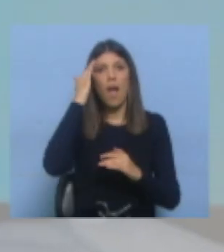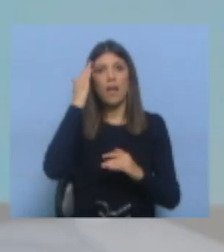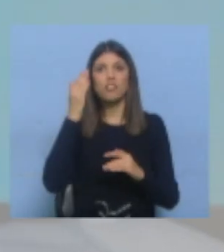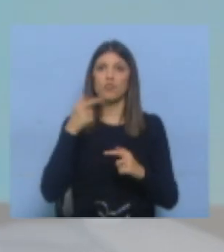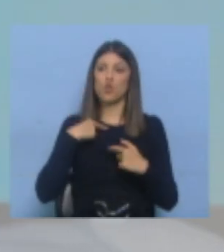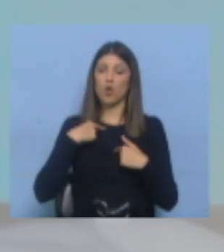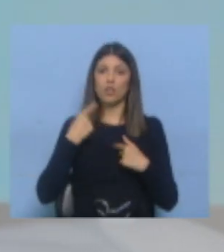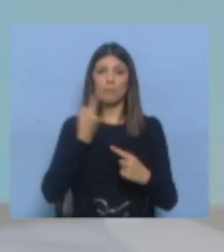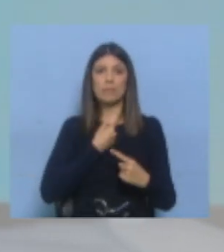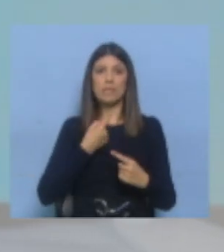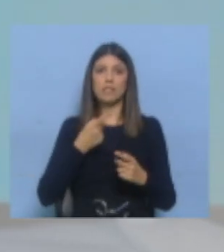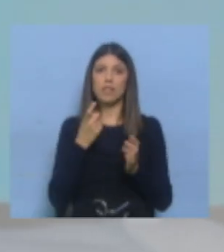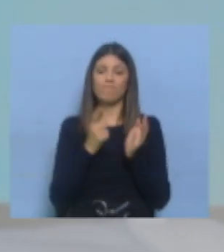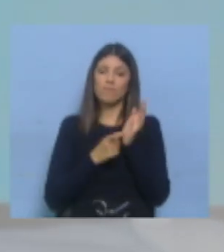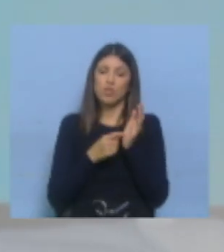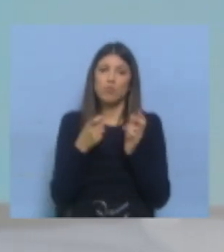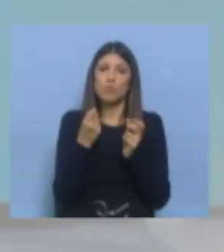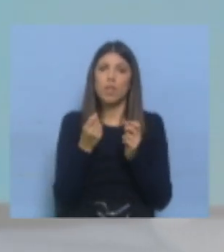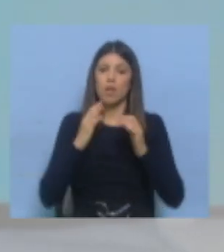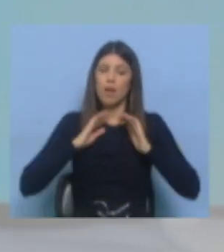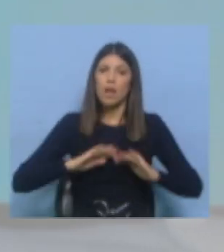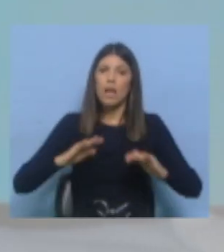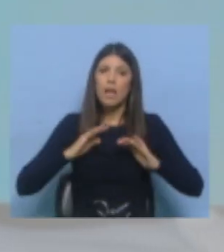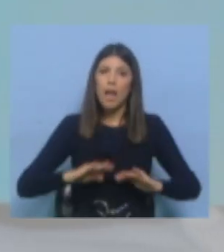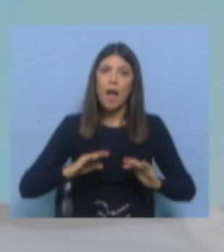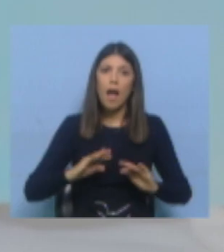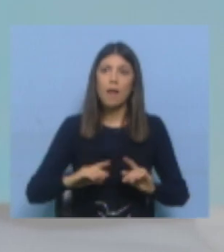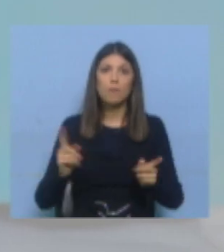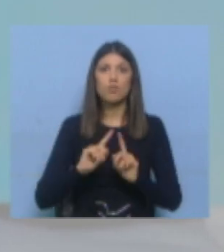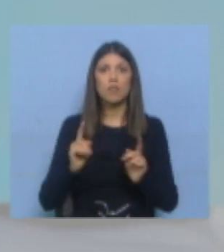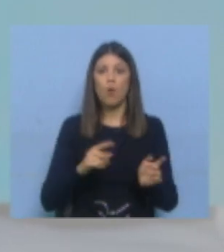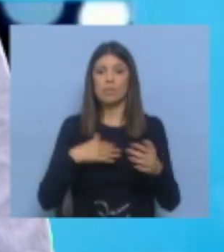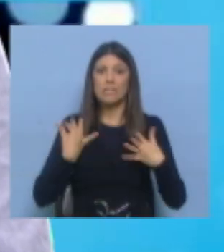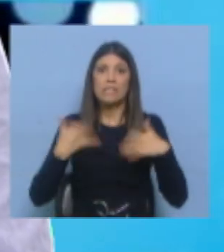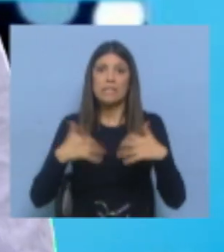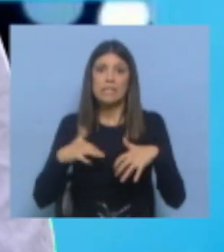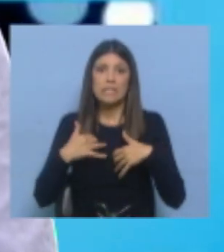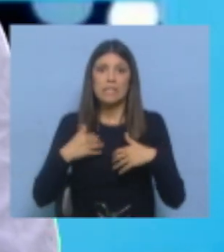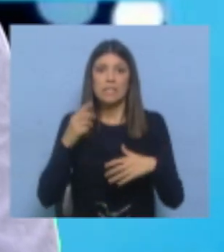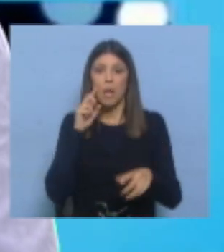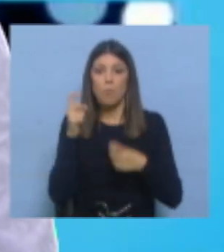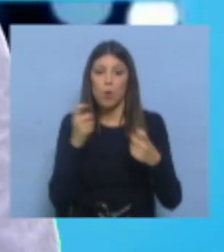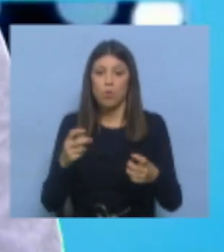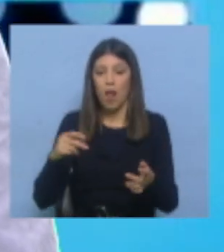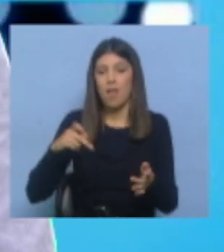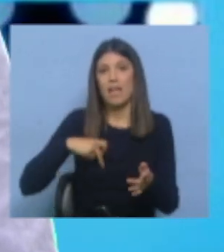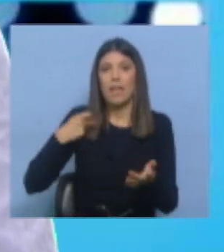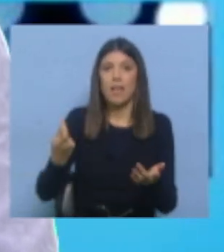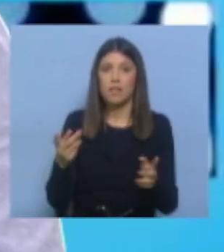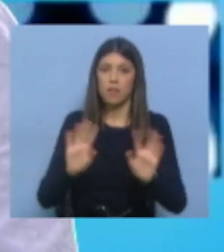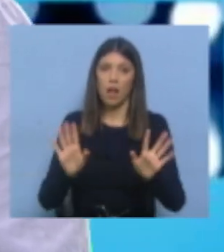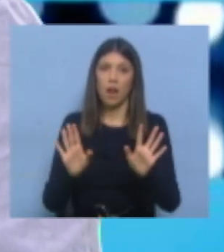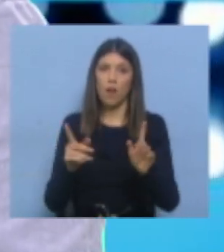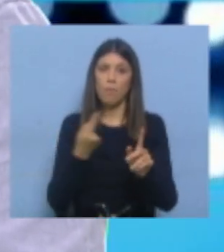calmos também nesta velocidade com que se procura a obtenção da riqueza? Acho que é muito por aí. Acho que, na